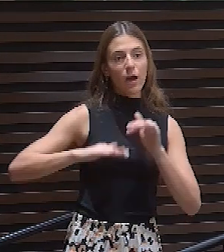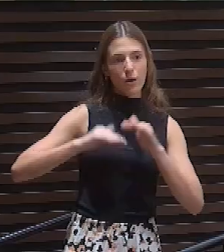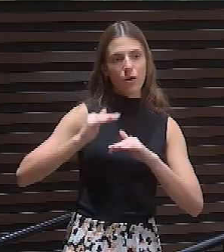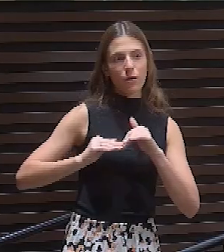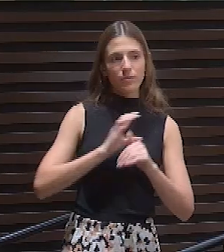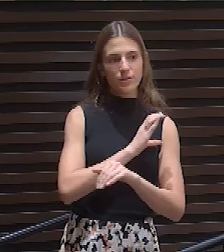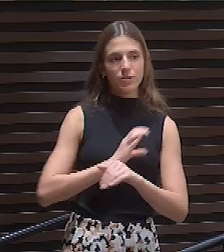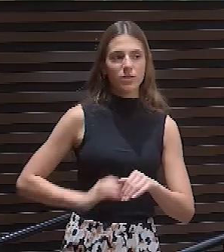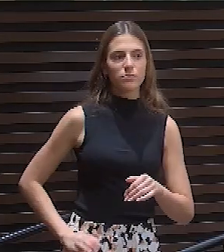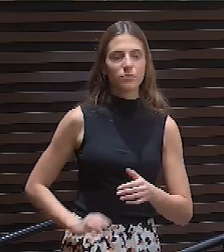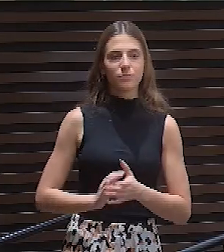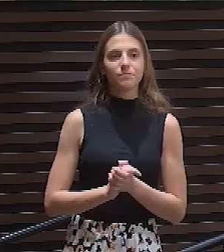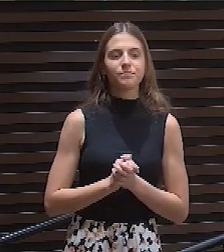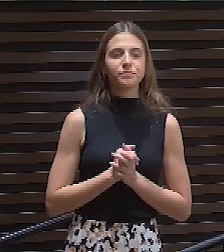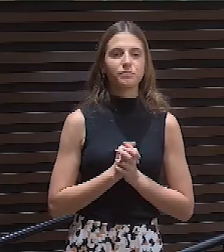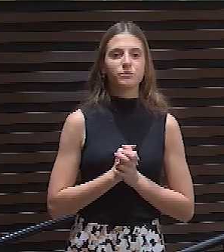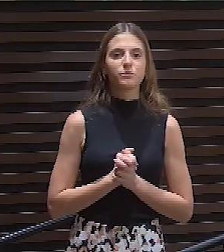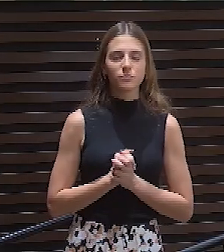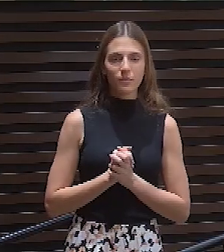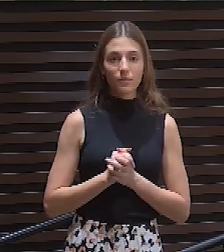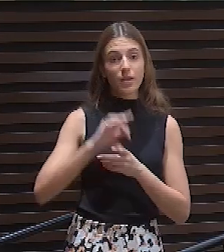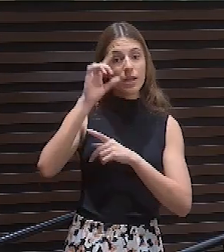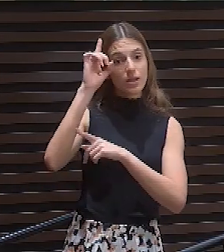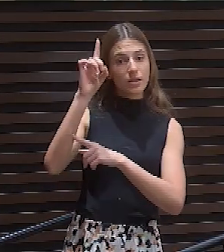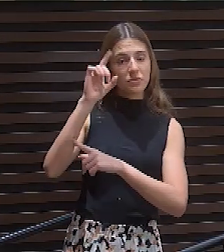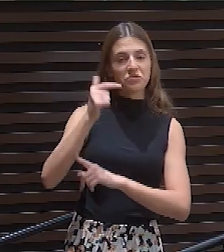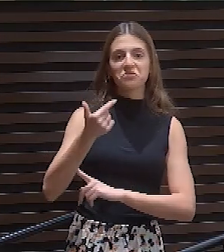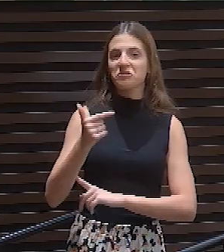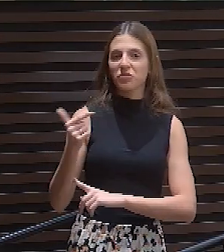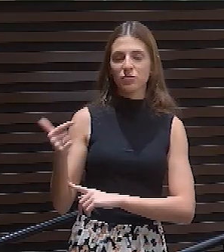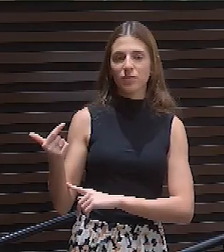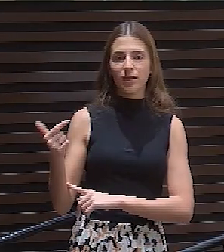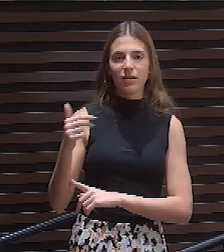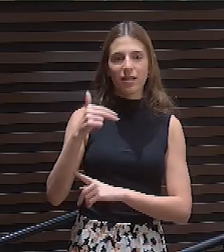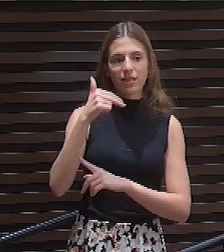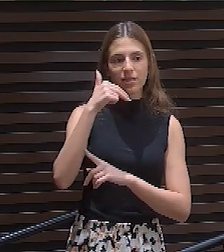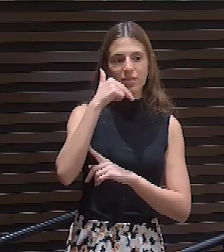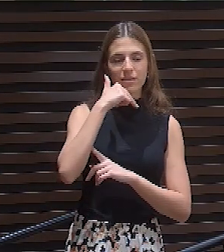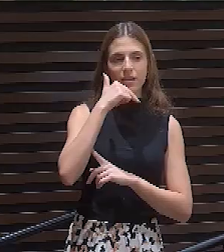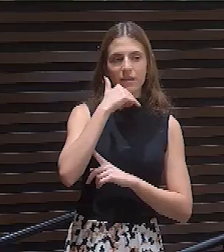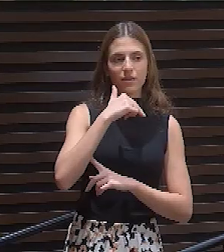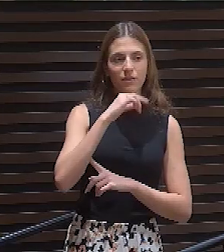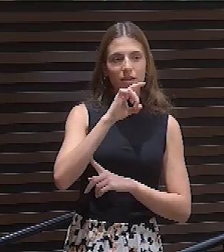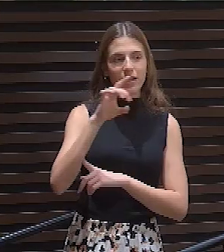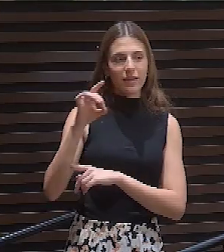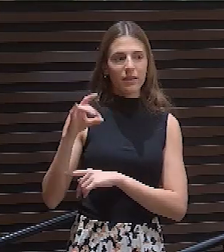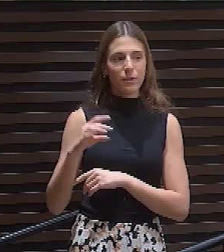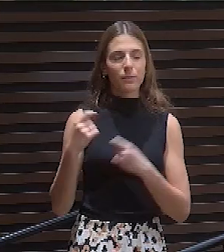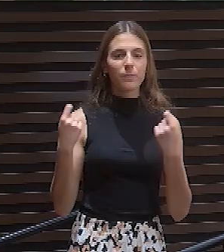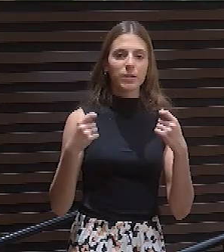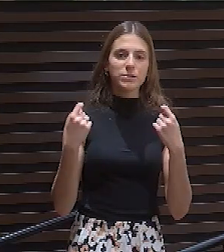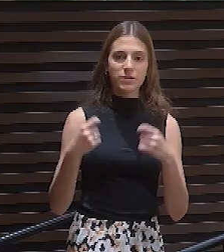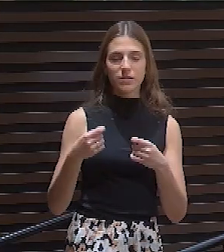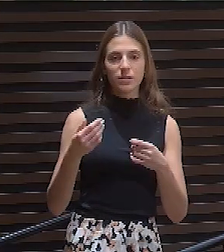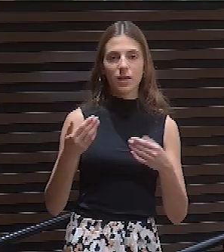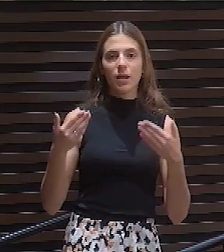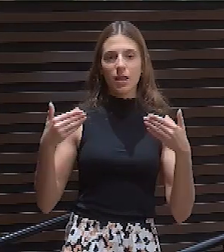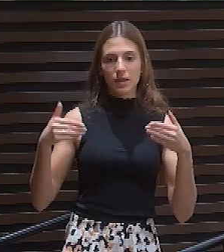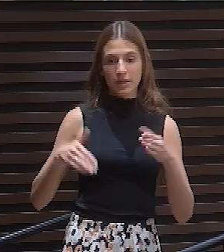Como dizia Dr. Tozer, Deus não tem netos. Cada pessoa deve nascer de novo por si